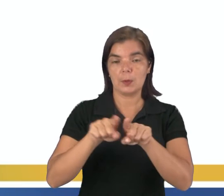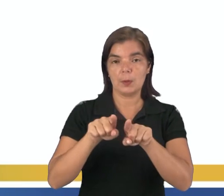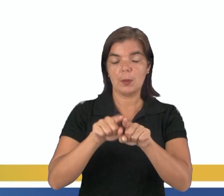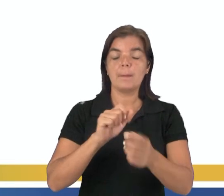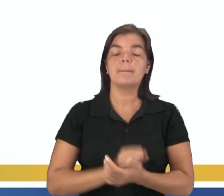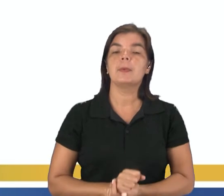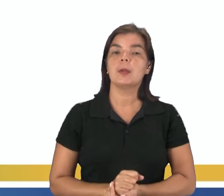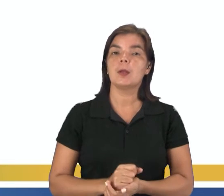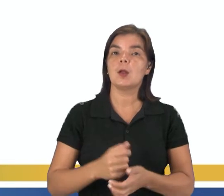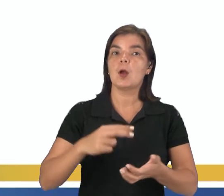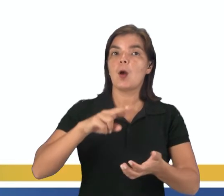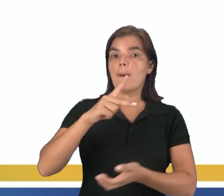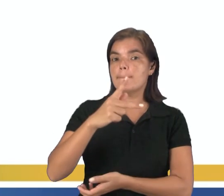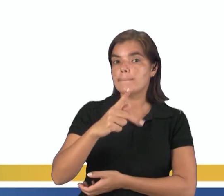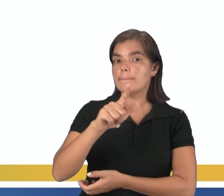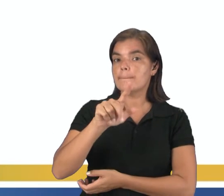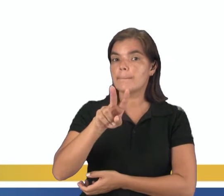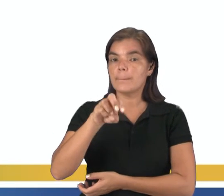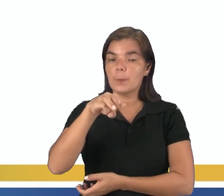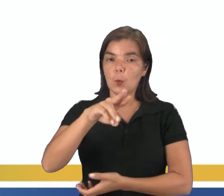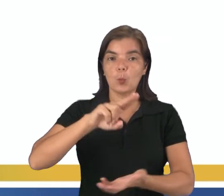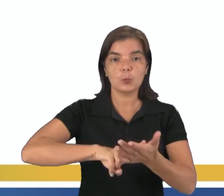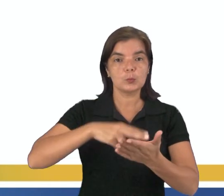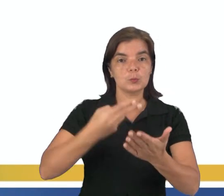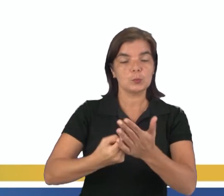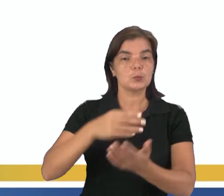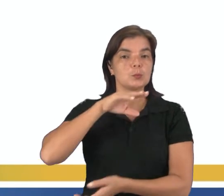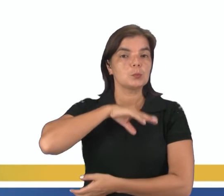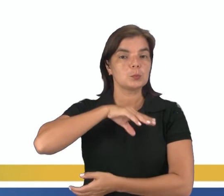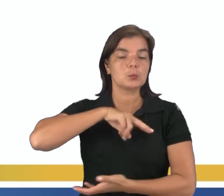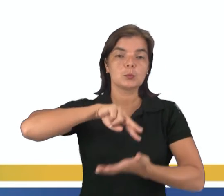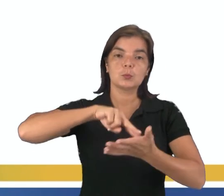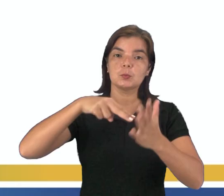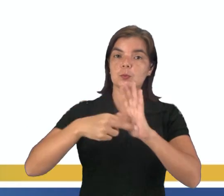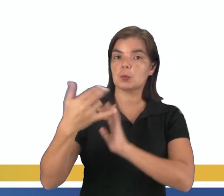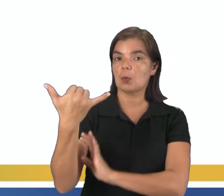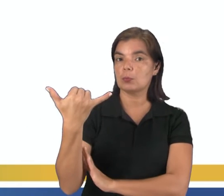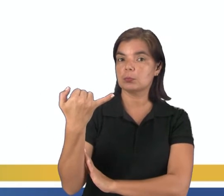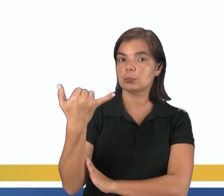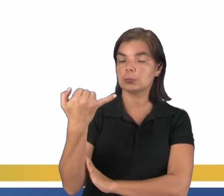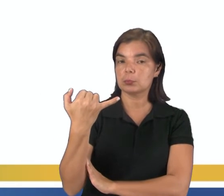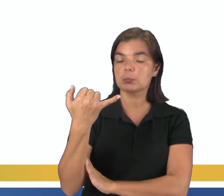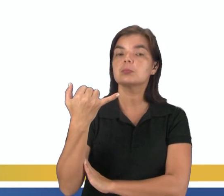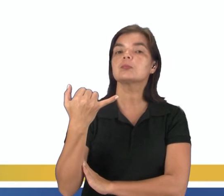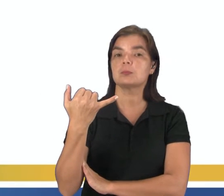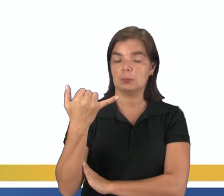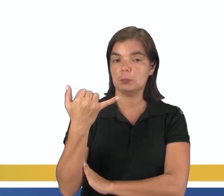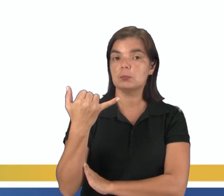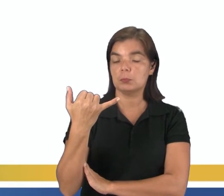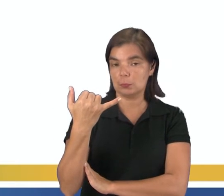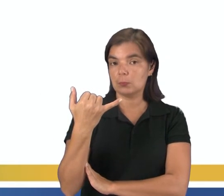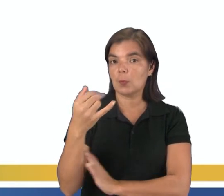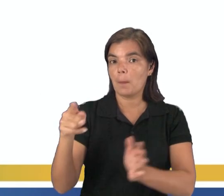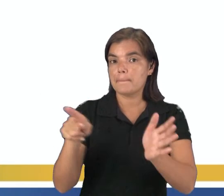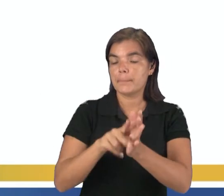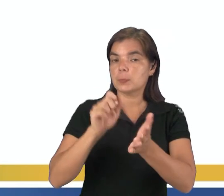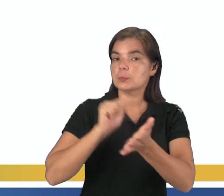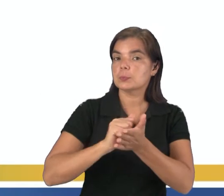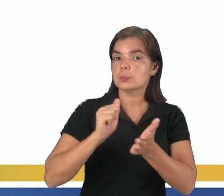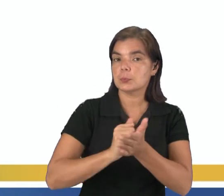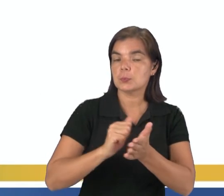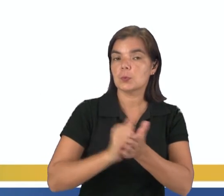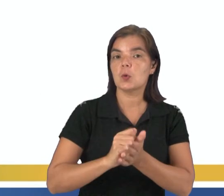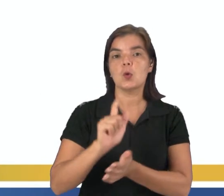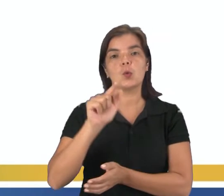las aves. A pluma, se nós traduzirmos para o português, seria a caneta, né? Utensílio de escrever,